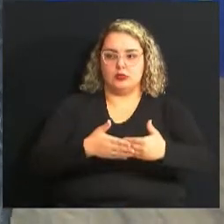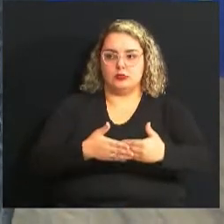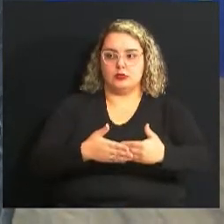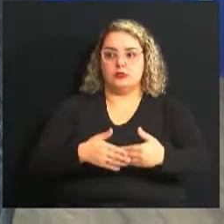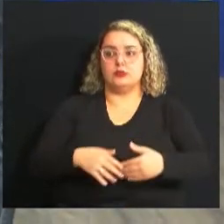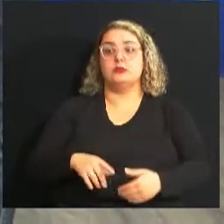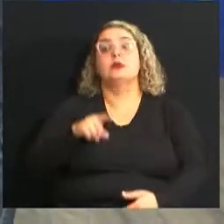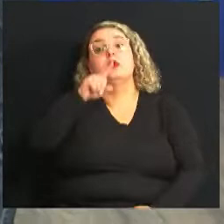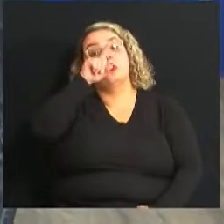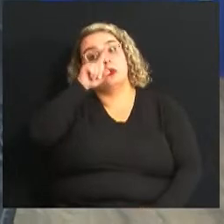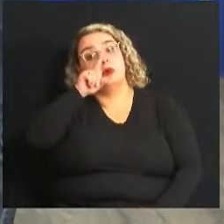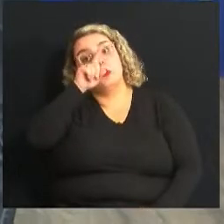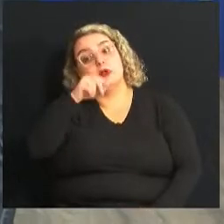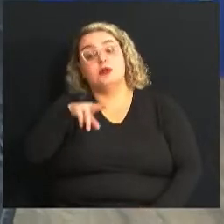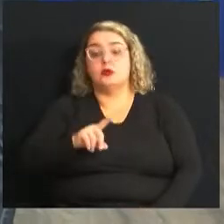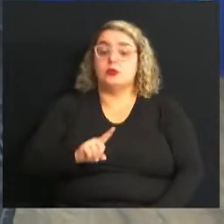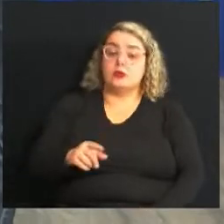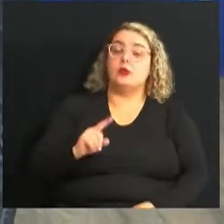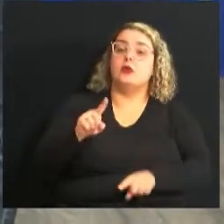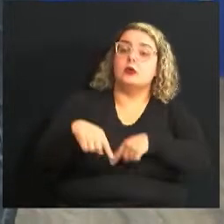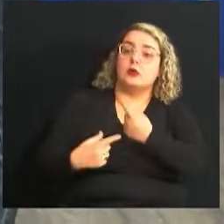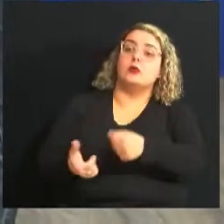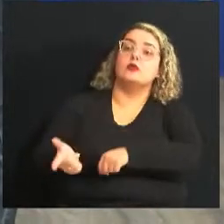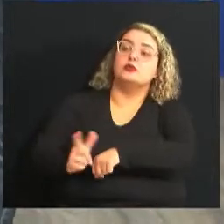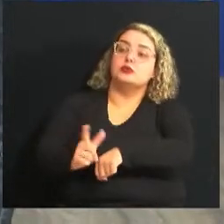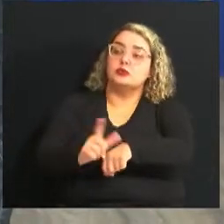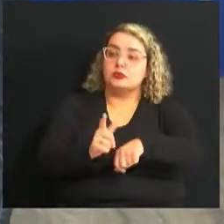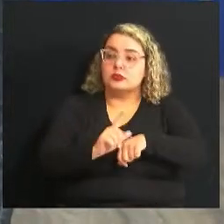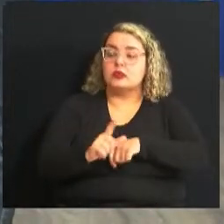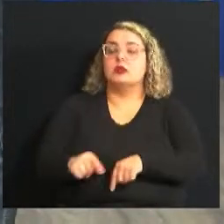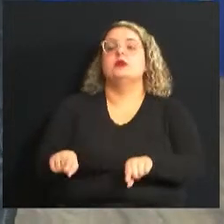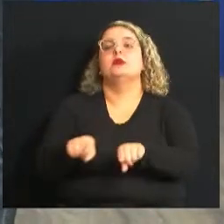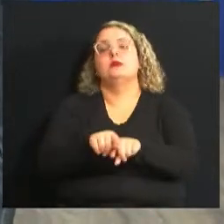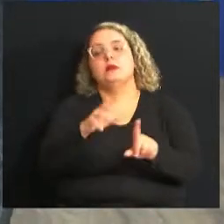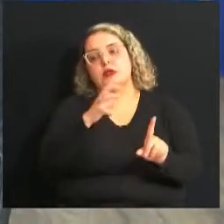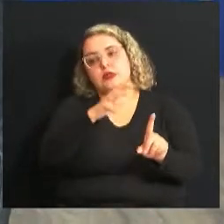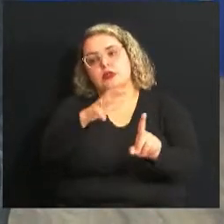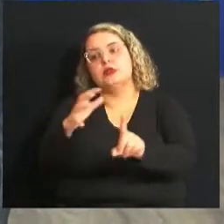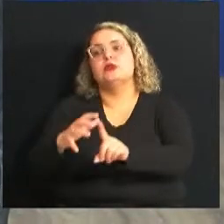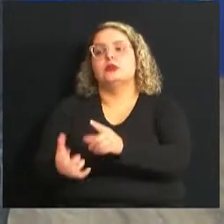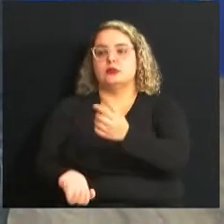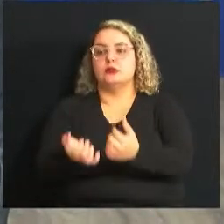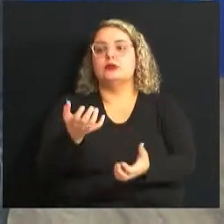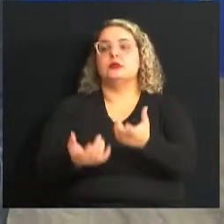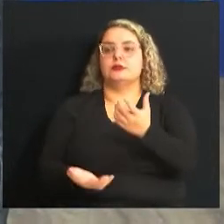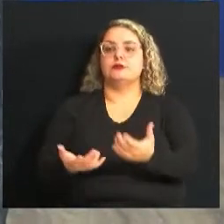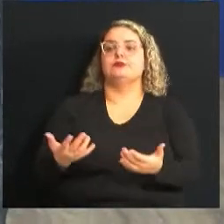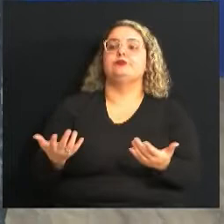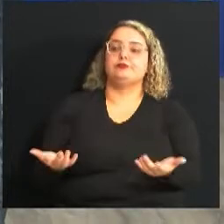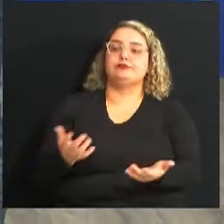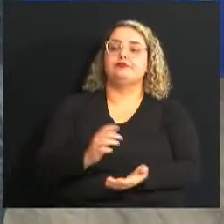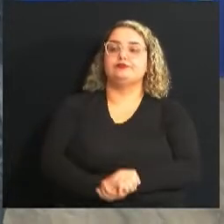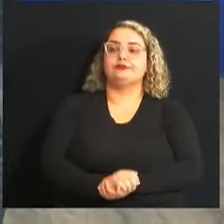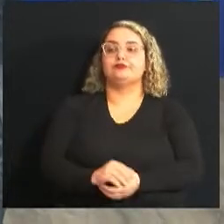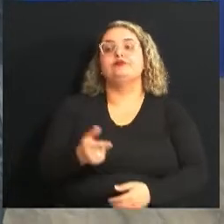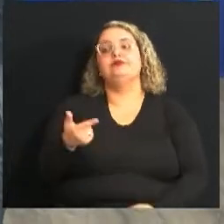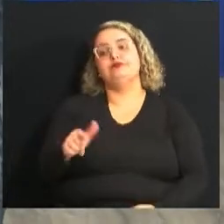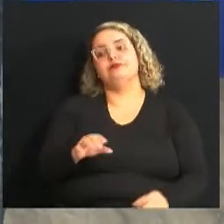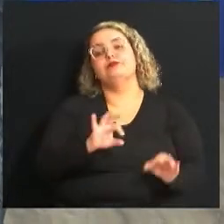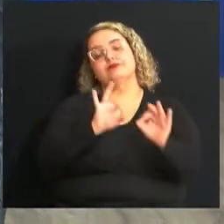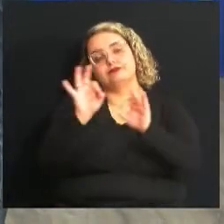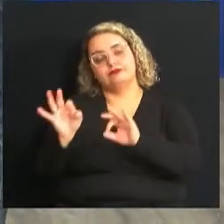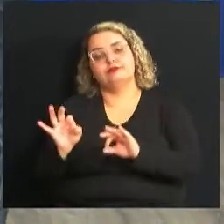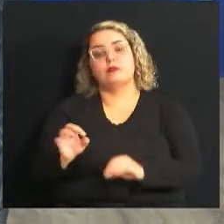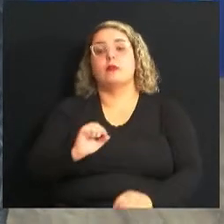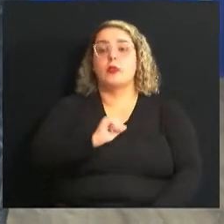correndo risco ou não, então outros comerciantes também foram afetados com esse incêndio. E a gente segue acompanhando então. 11